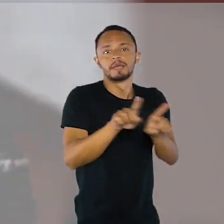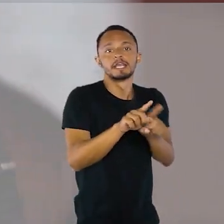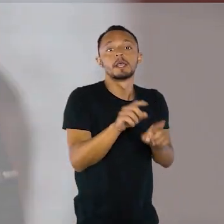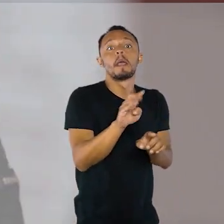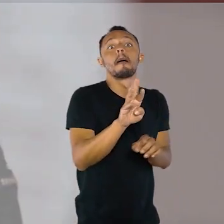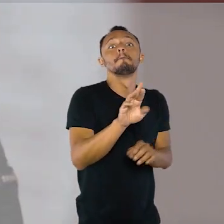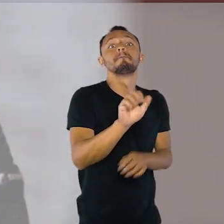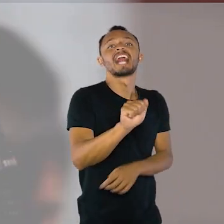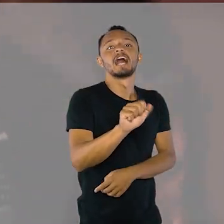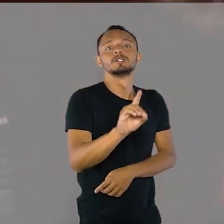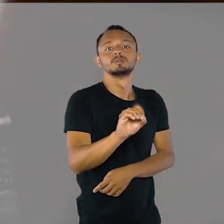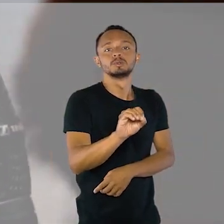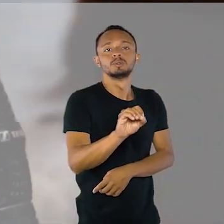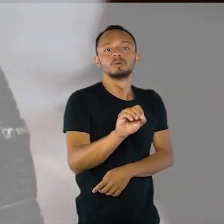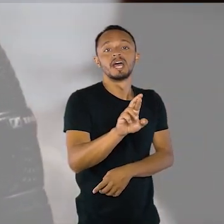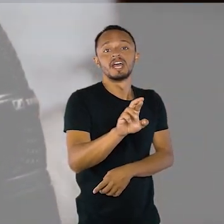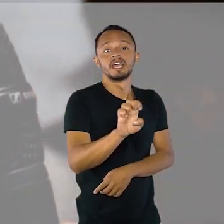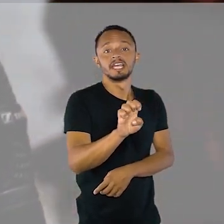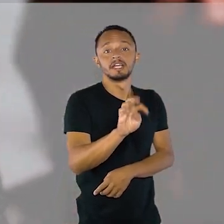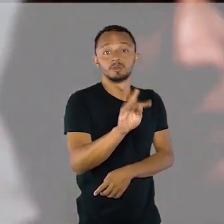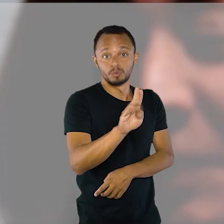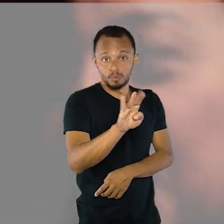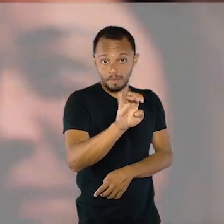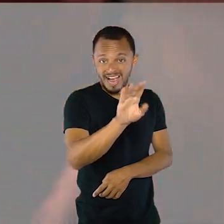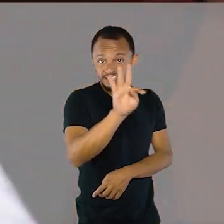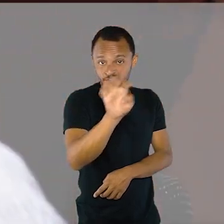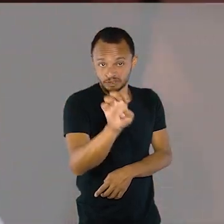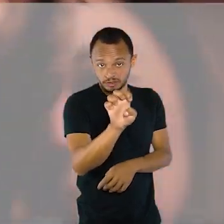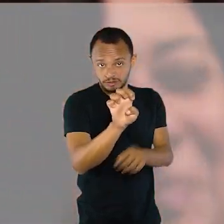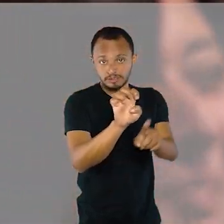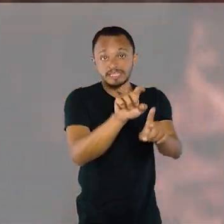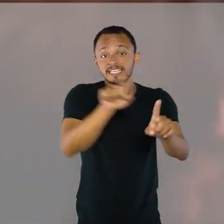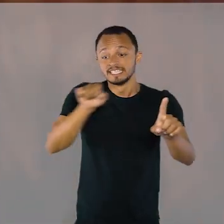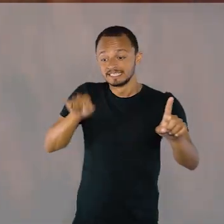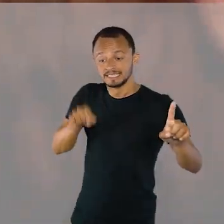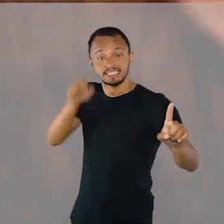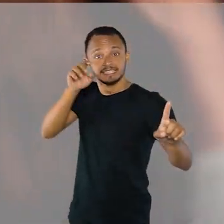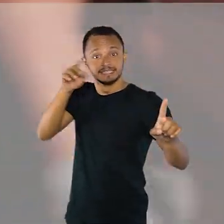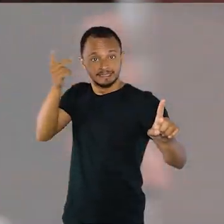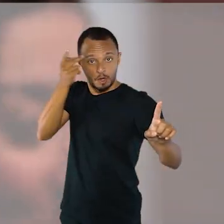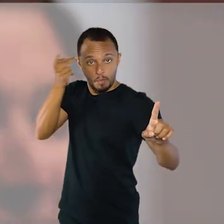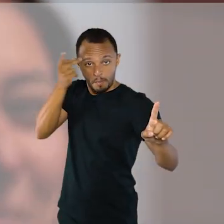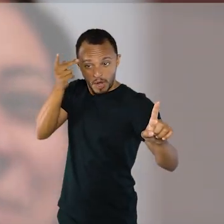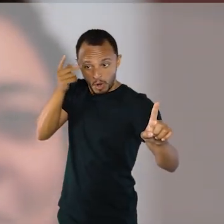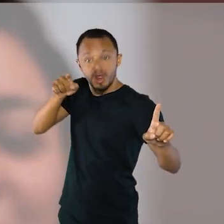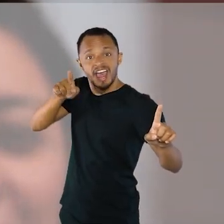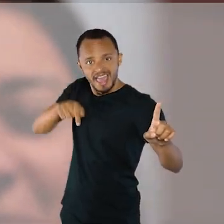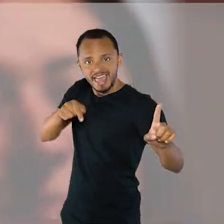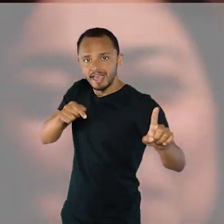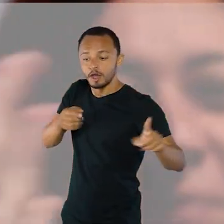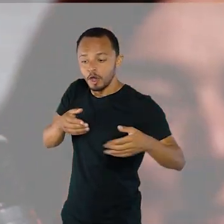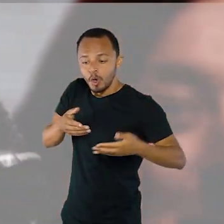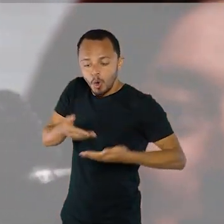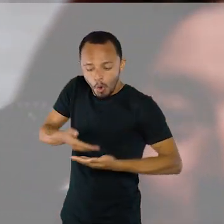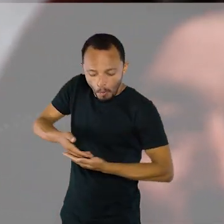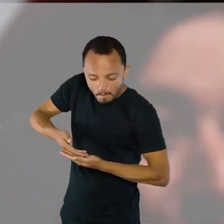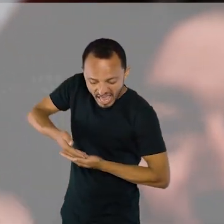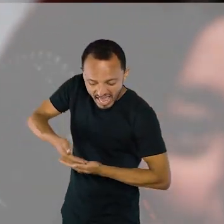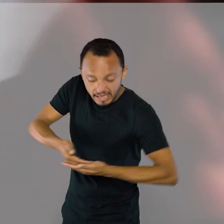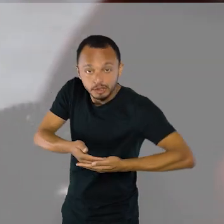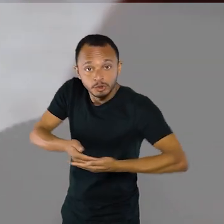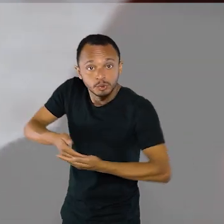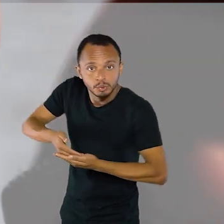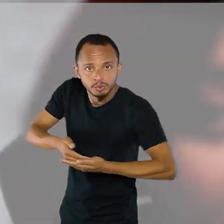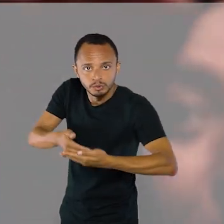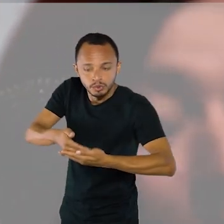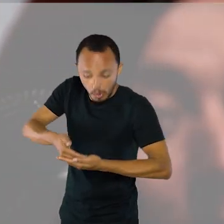com São Paulo, né? Então, se São Paulo era o berço da nação, eu estou aqui na frente de vocês, não? O berço da nação,